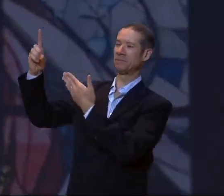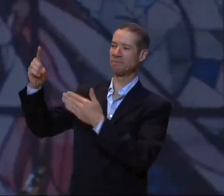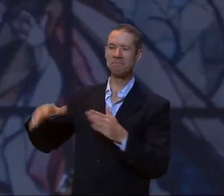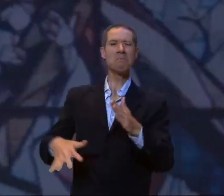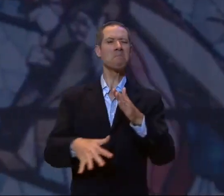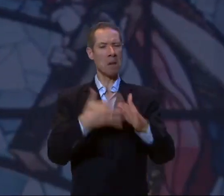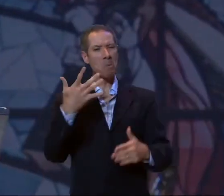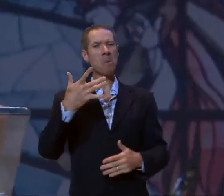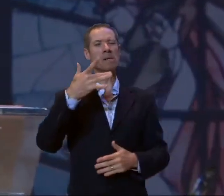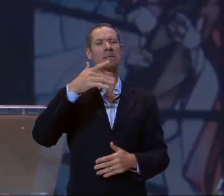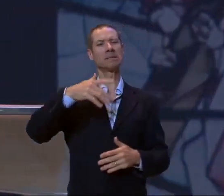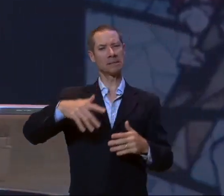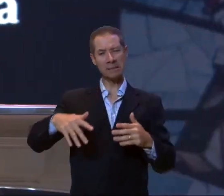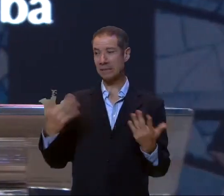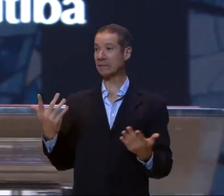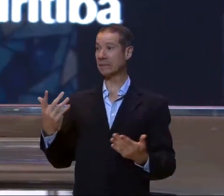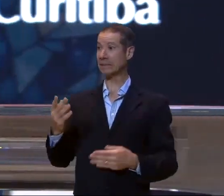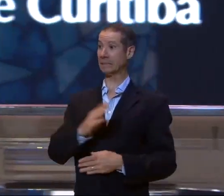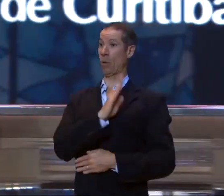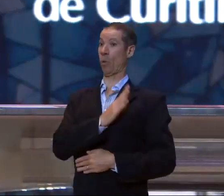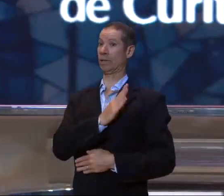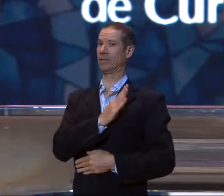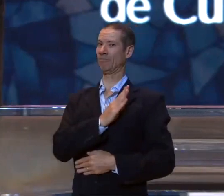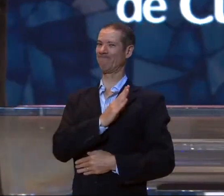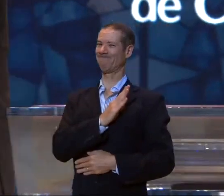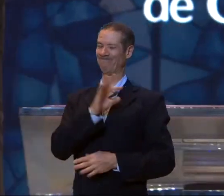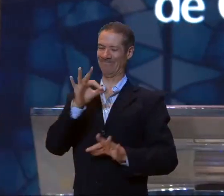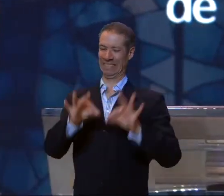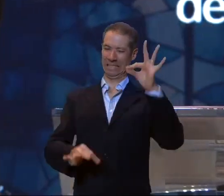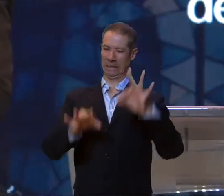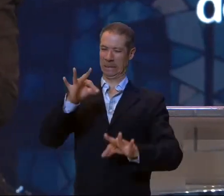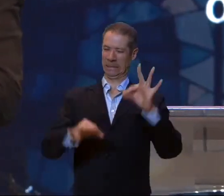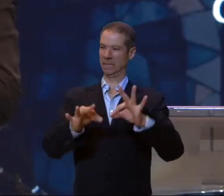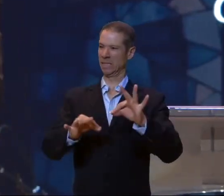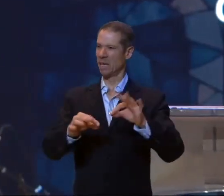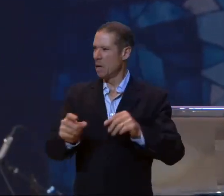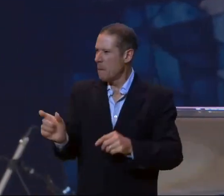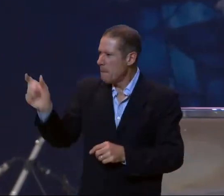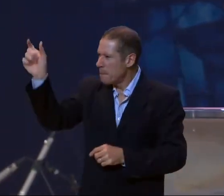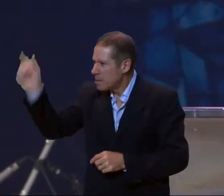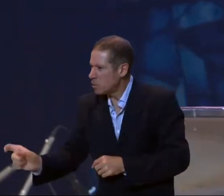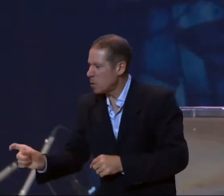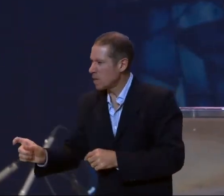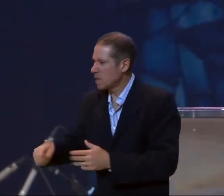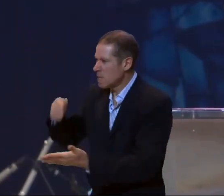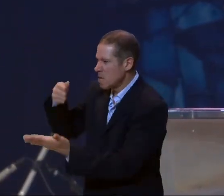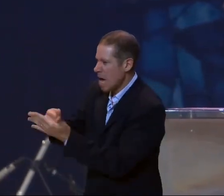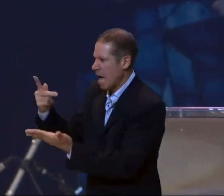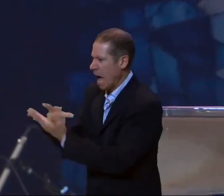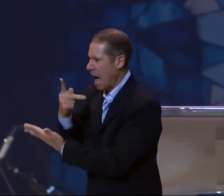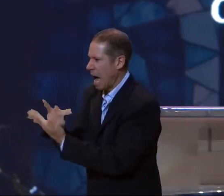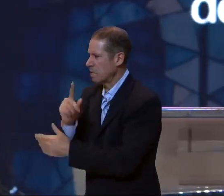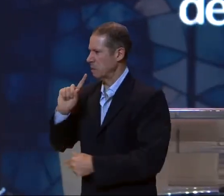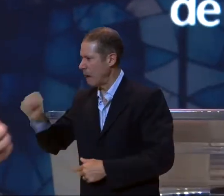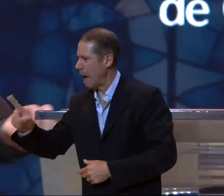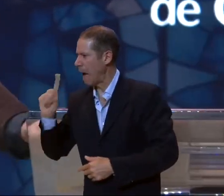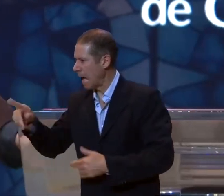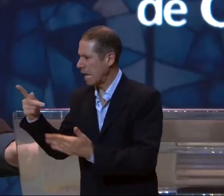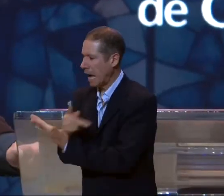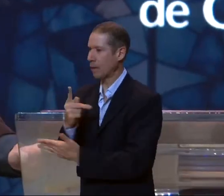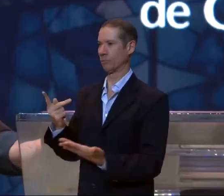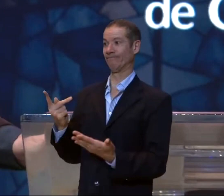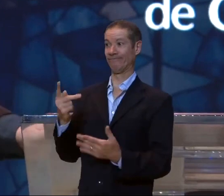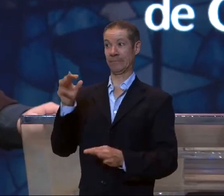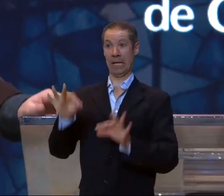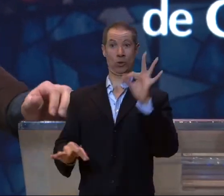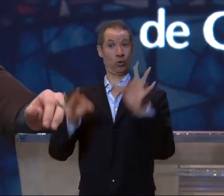muitas vezes no tribunal do meu coração, quem julga os outros, quem julga as circunstâncias, quem julga as